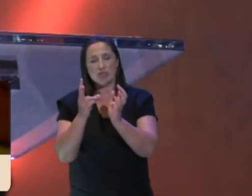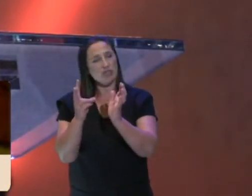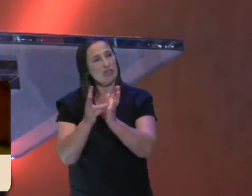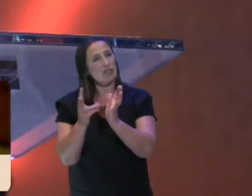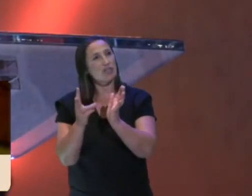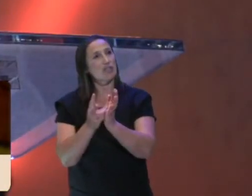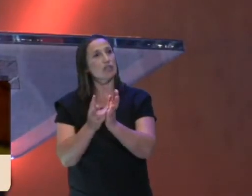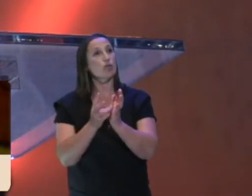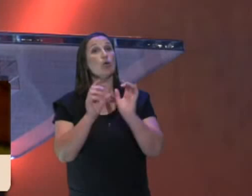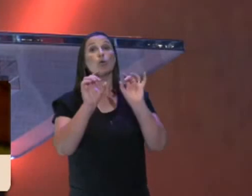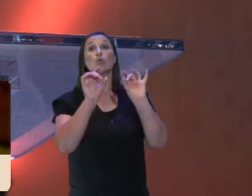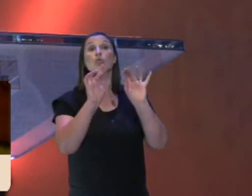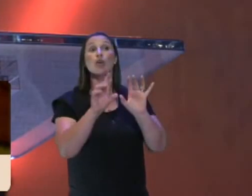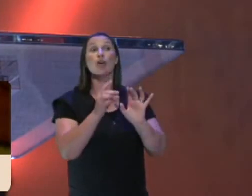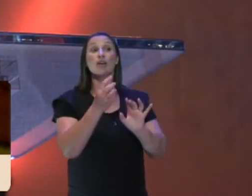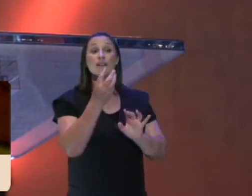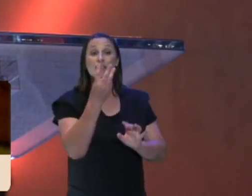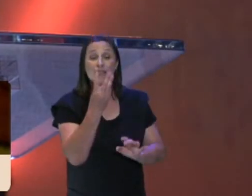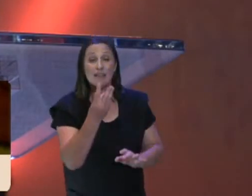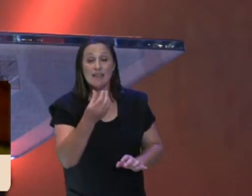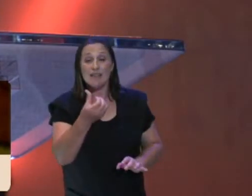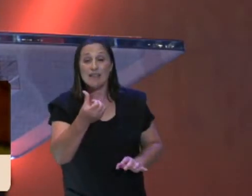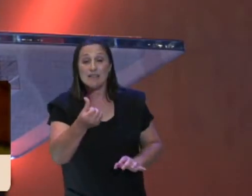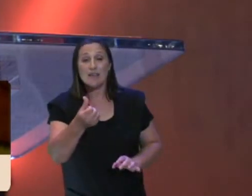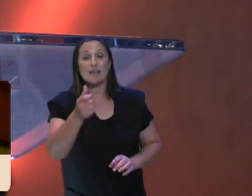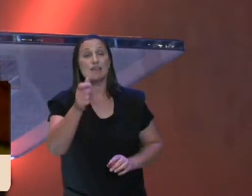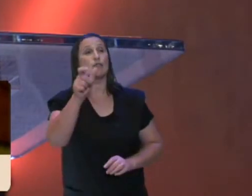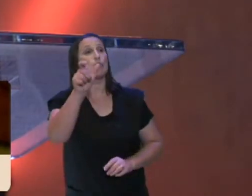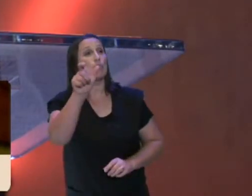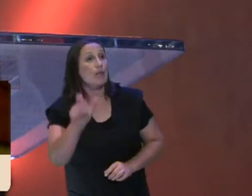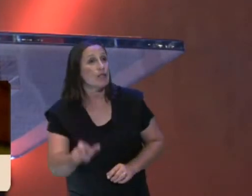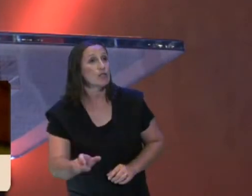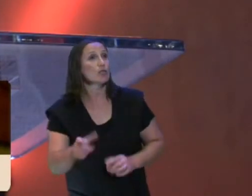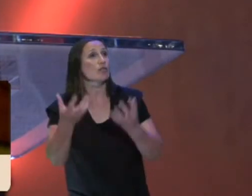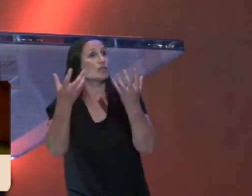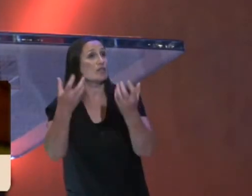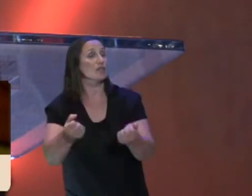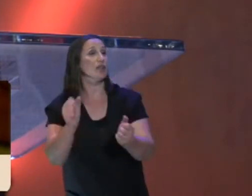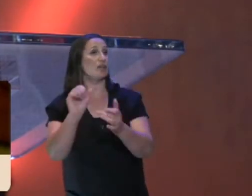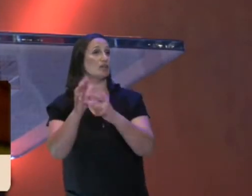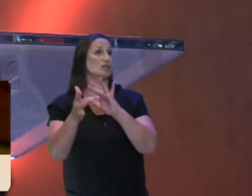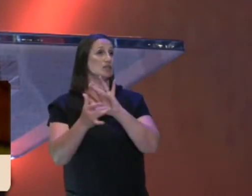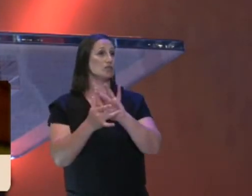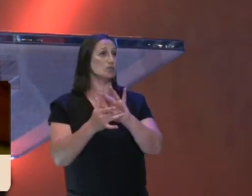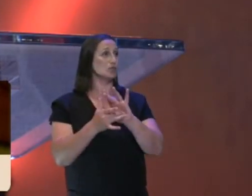36 convertidos, de todos os índios xerentes.